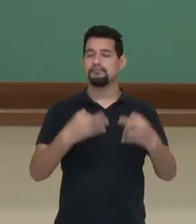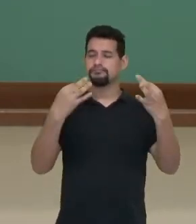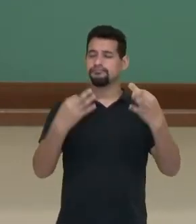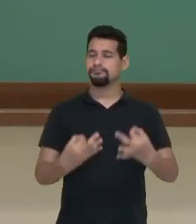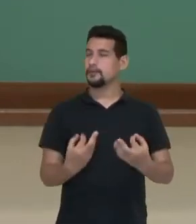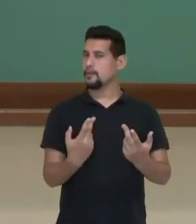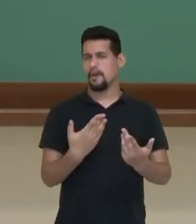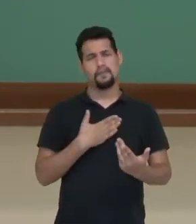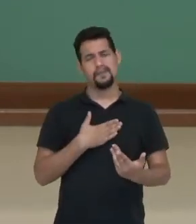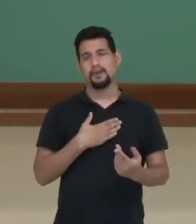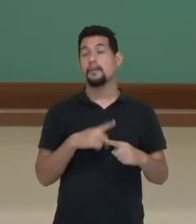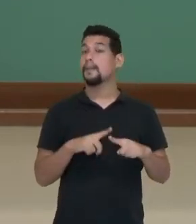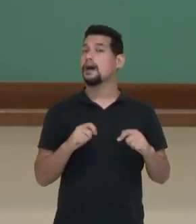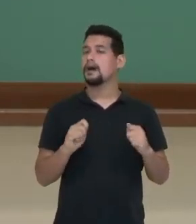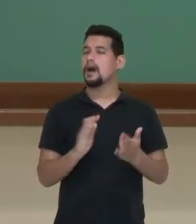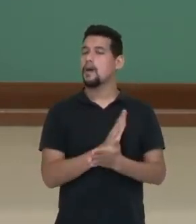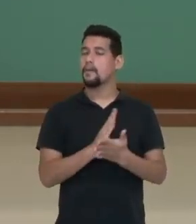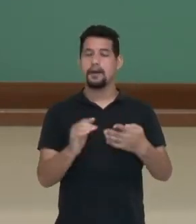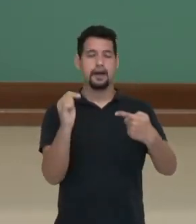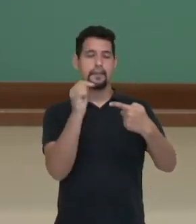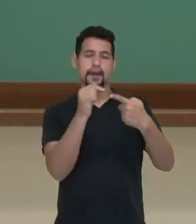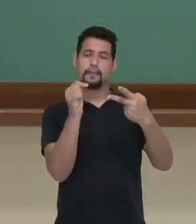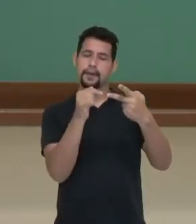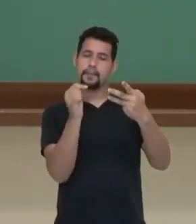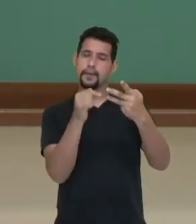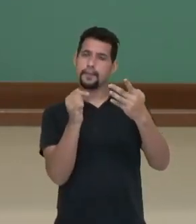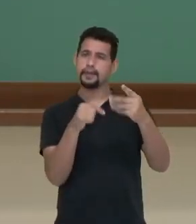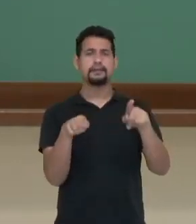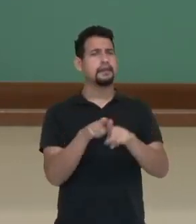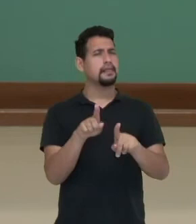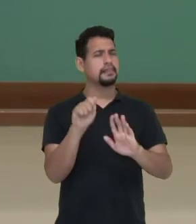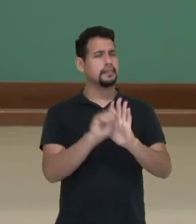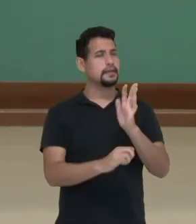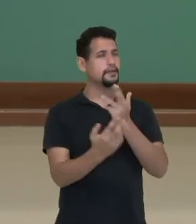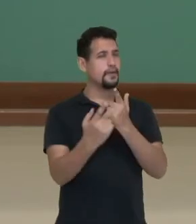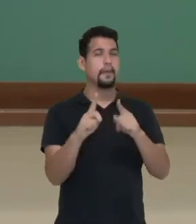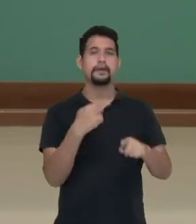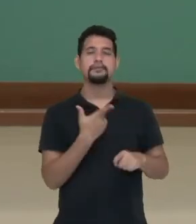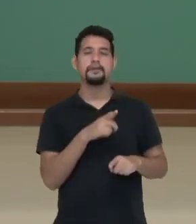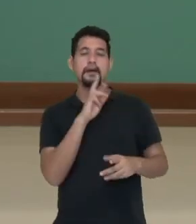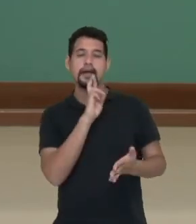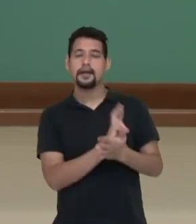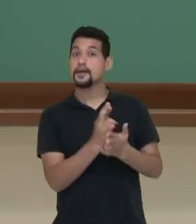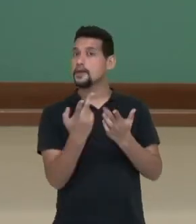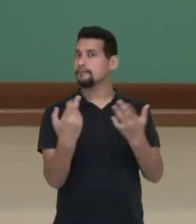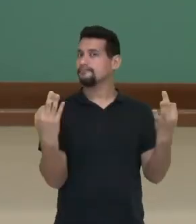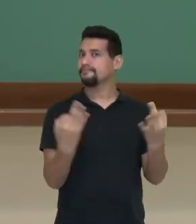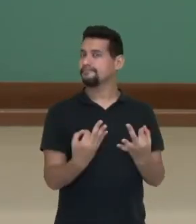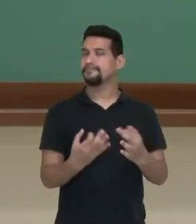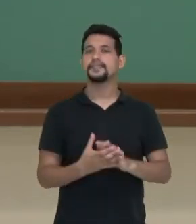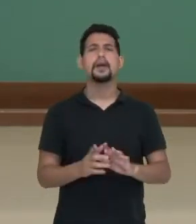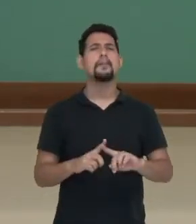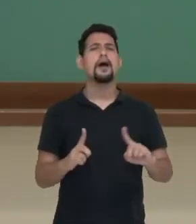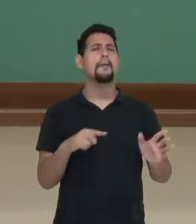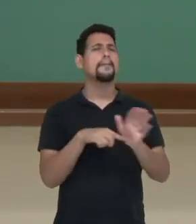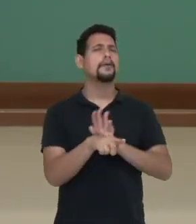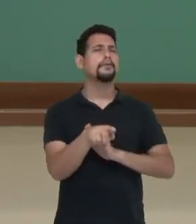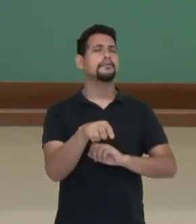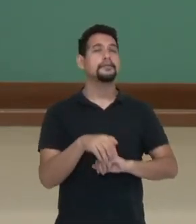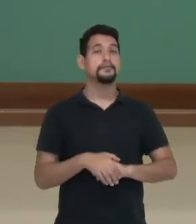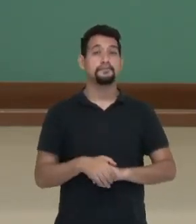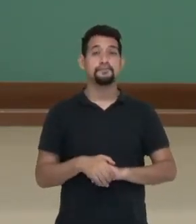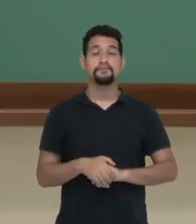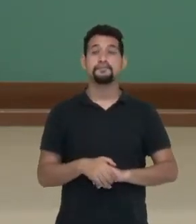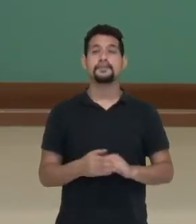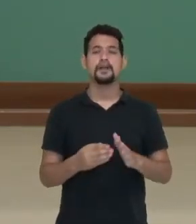ao meu, mas alguns pontos têm que aparecer no seu texto para que a gente possa considerar uma resposta correta. E eu perguntei para vocês,